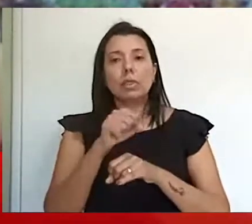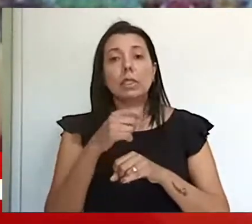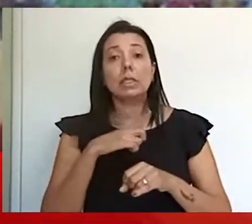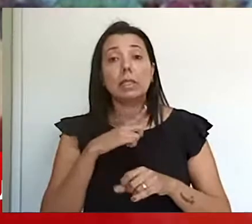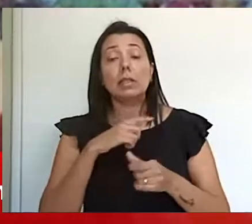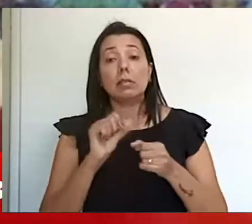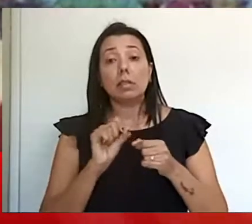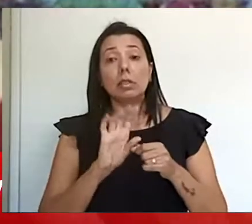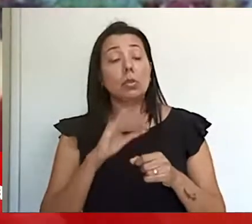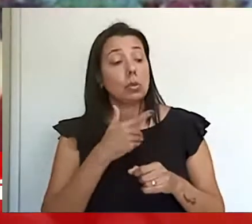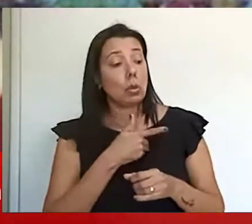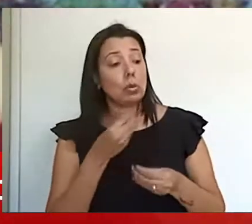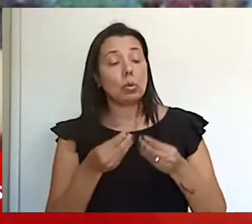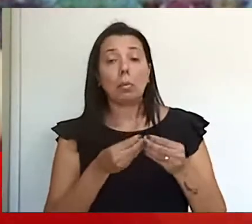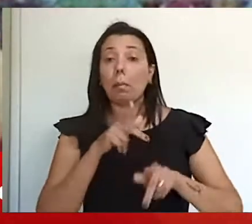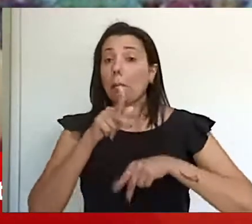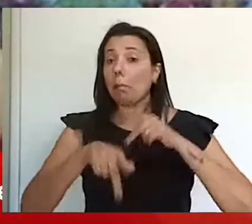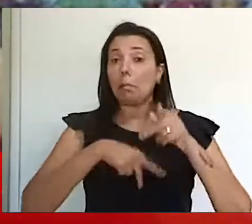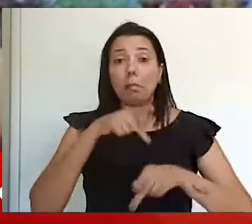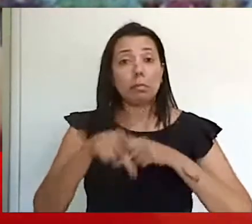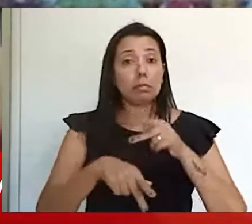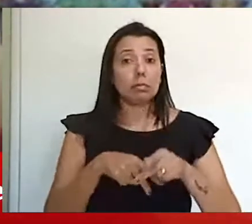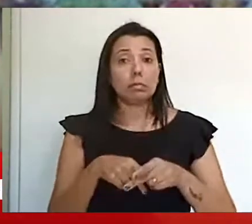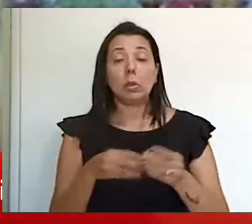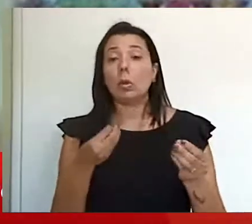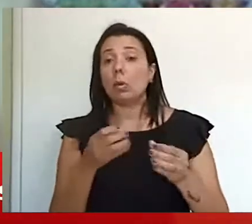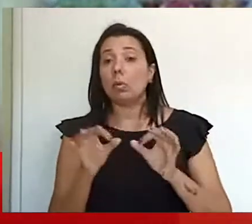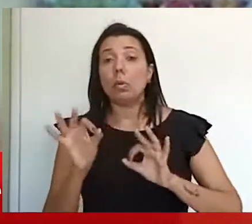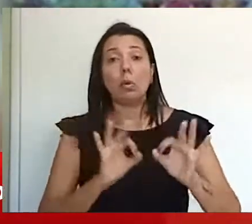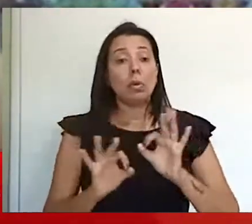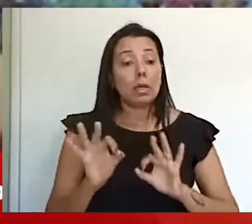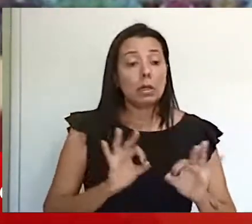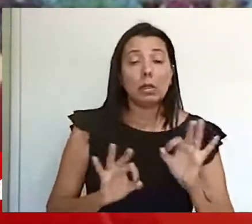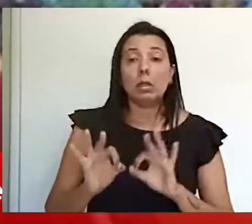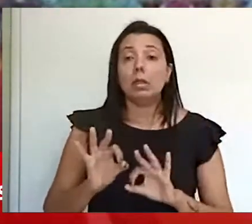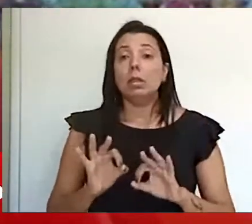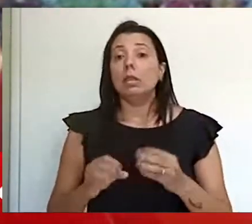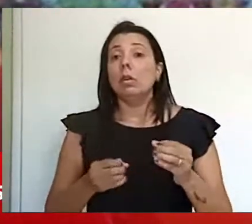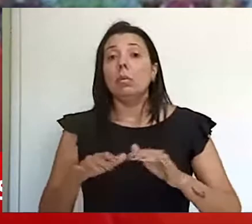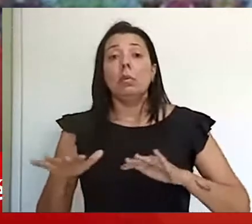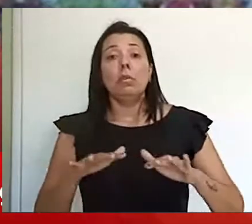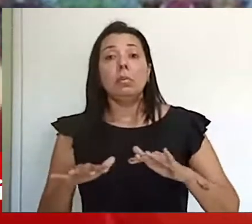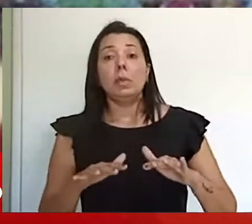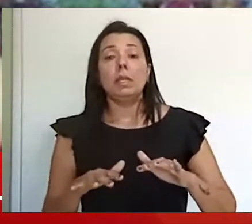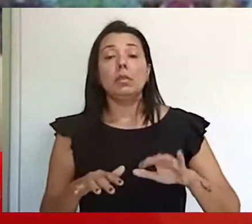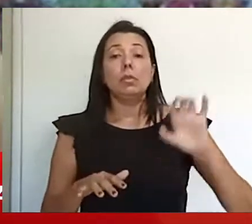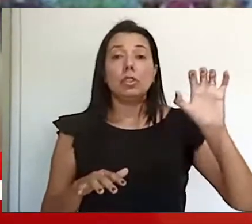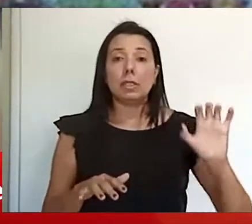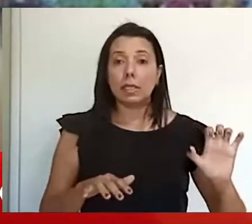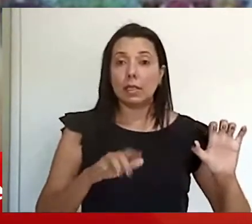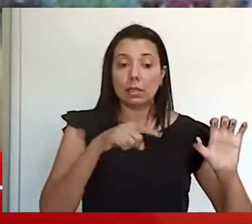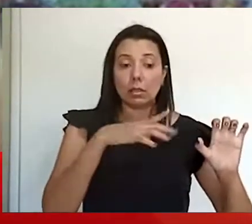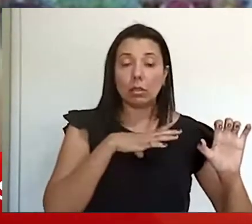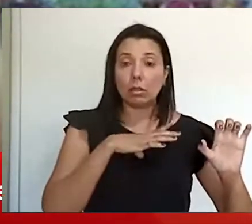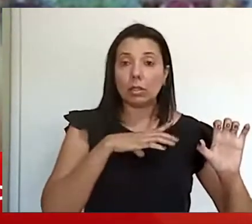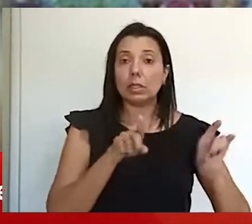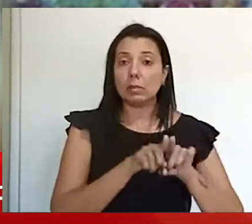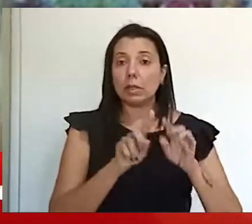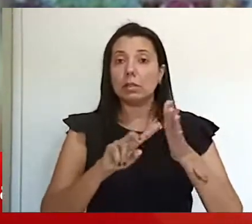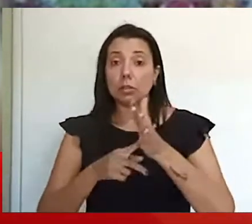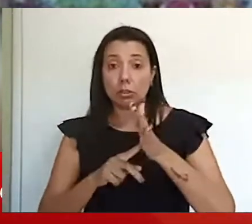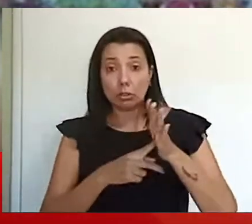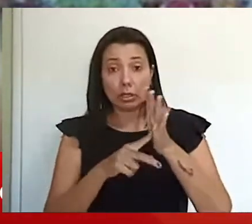como população, como organizações, como movimentos de esquerda, nós como sindicatos,